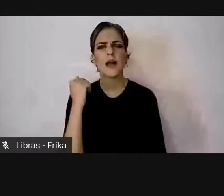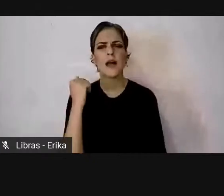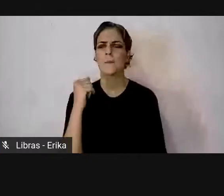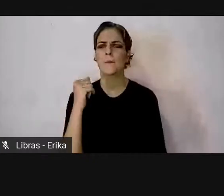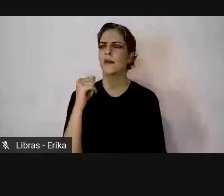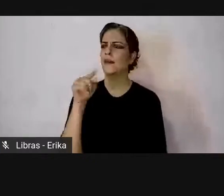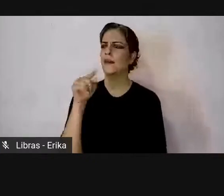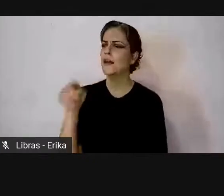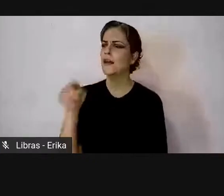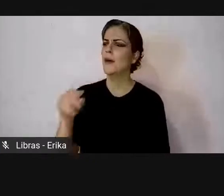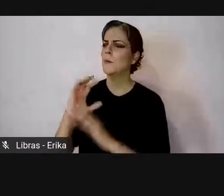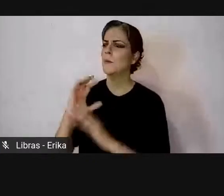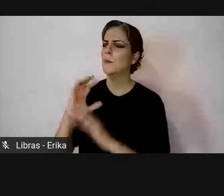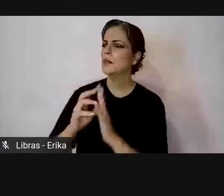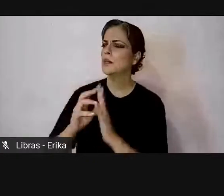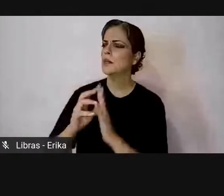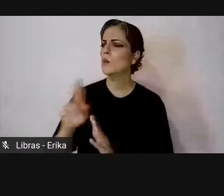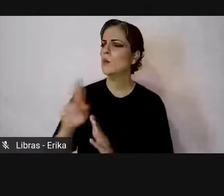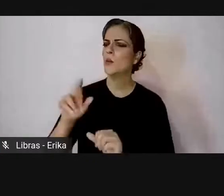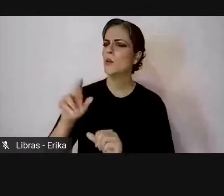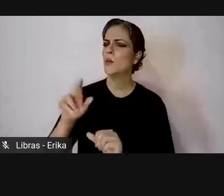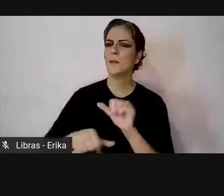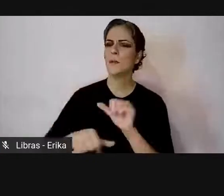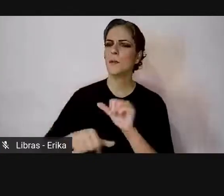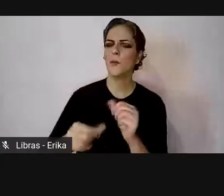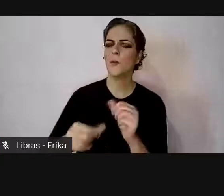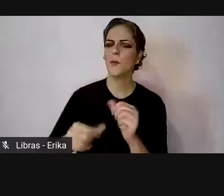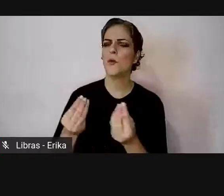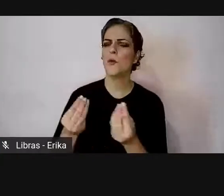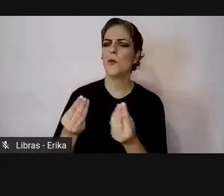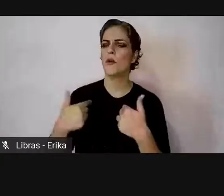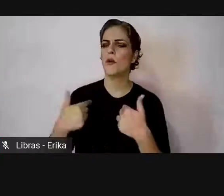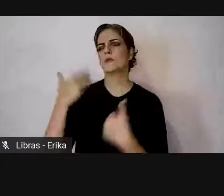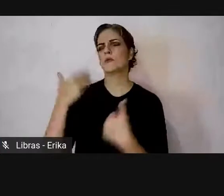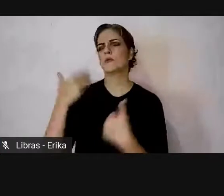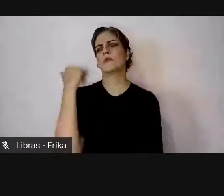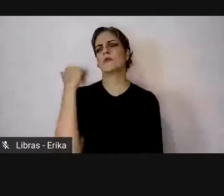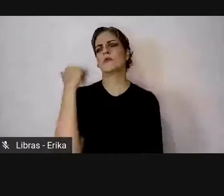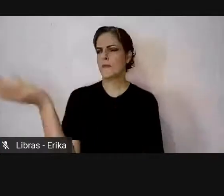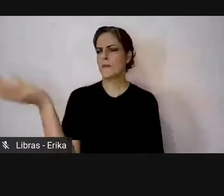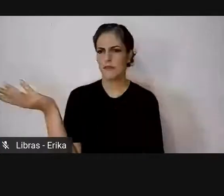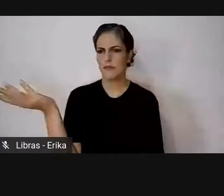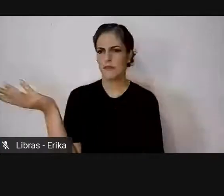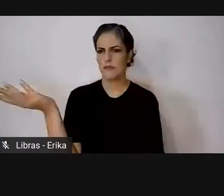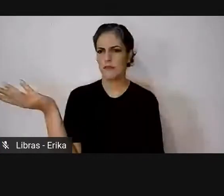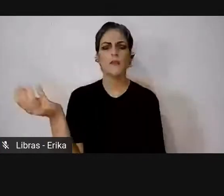as lideranças nem sempre. Então, assim, como eu posso avaliar até que ponto aqui esse partido